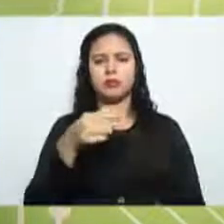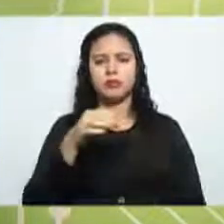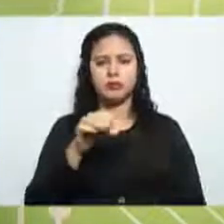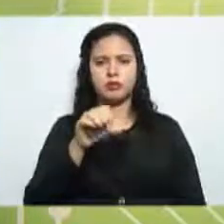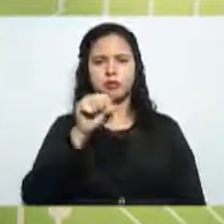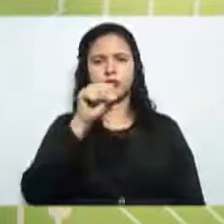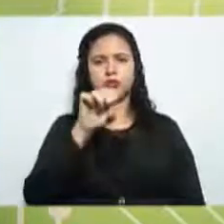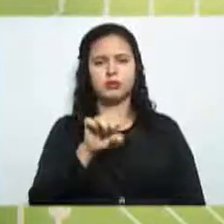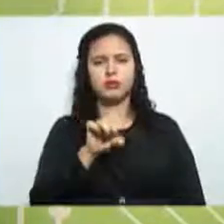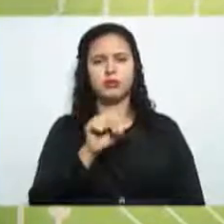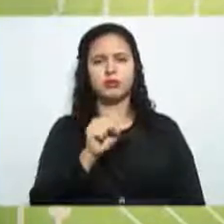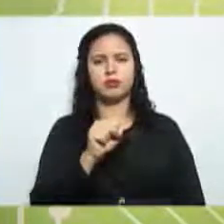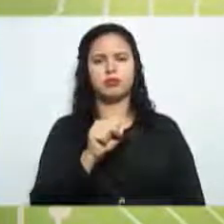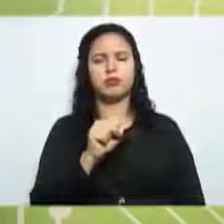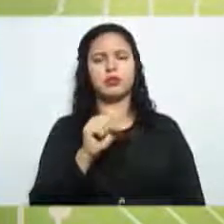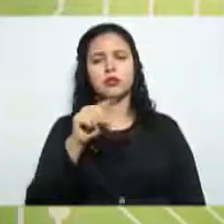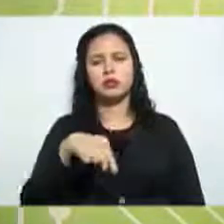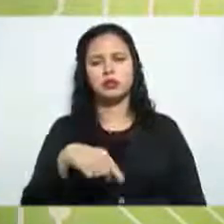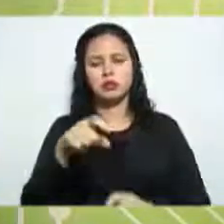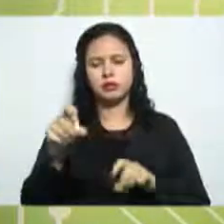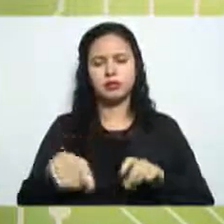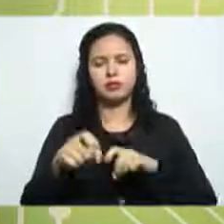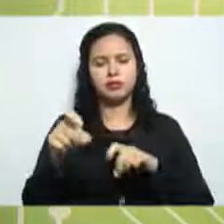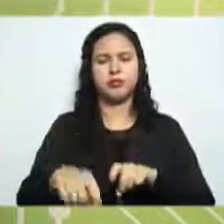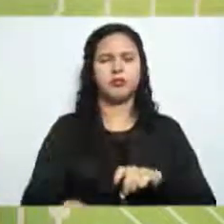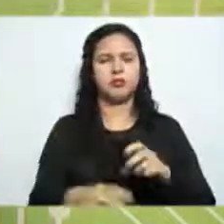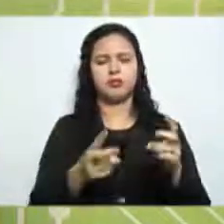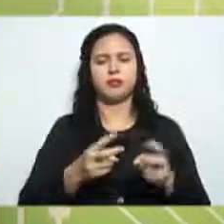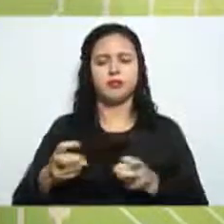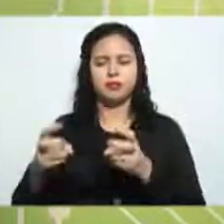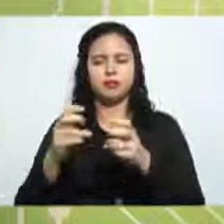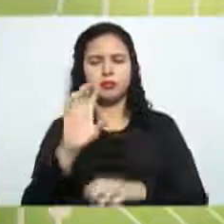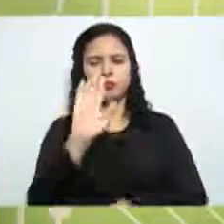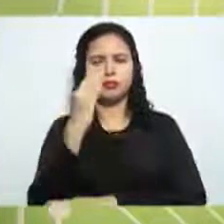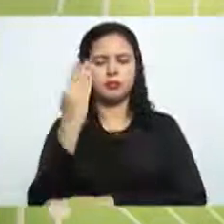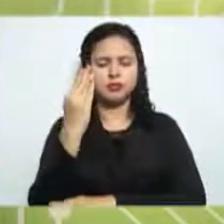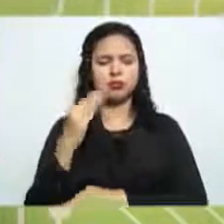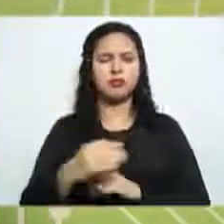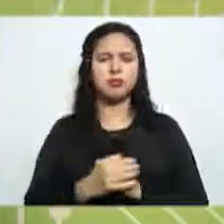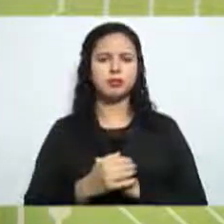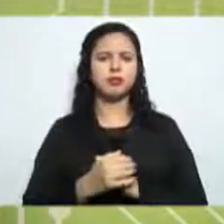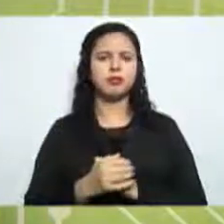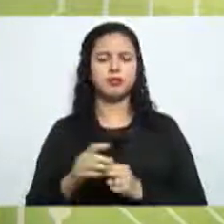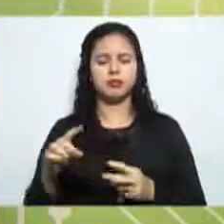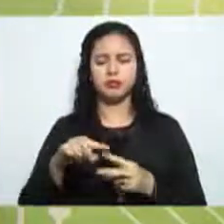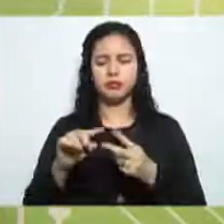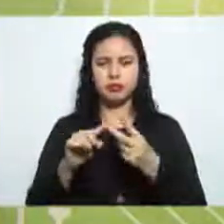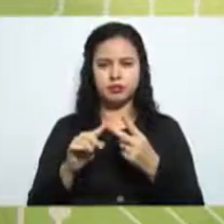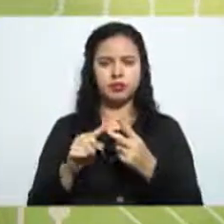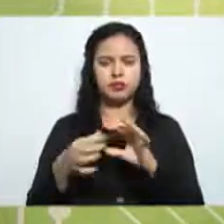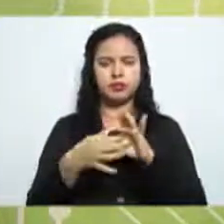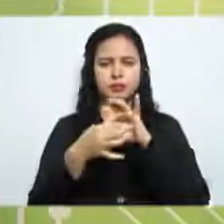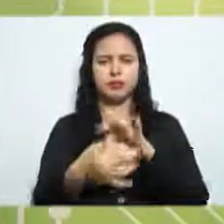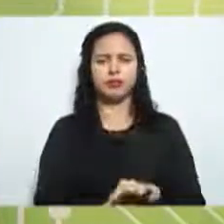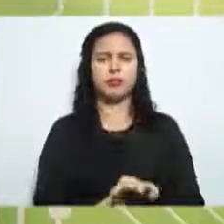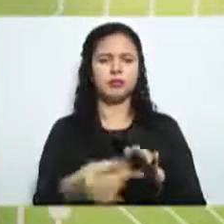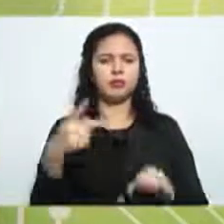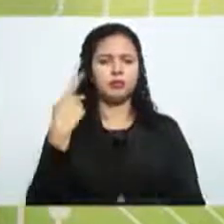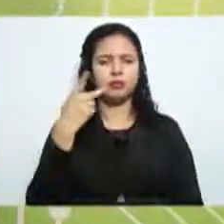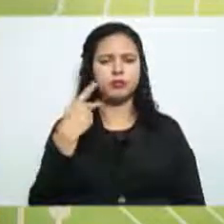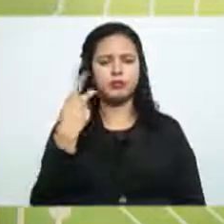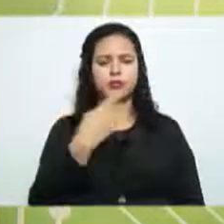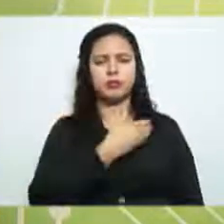que é a agricultura e a exploração de madeira. Essas duas atividades aconteceram muito ligadas a uma política pública do